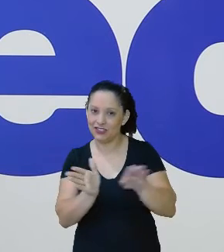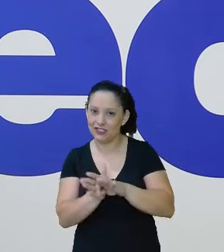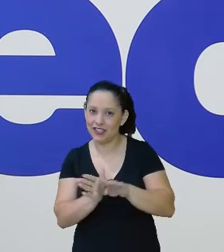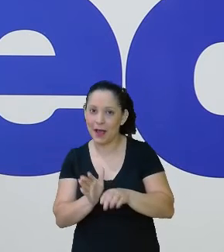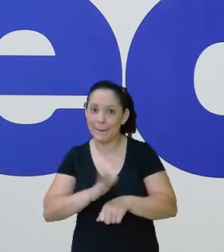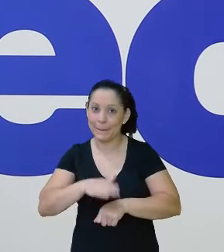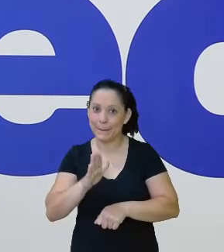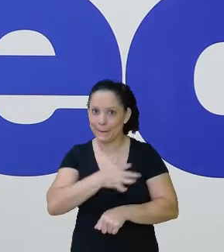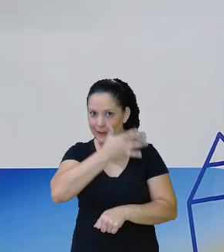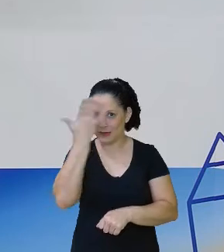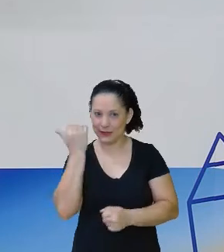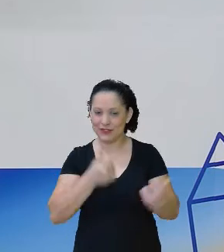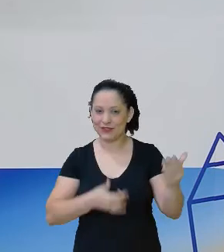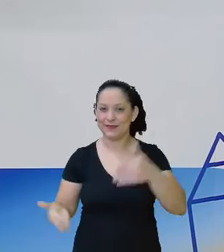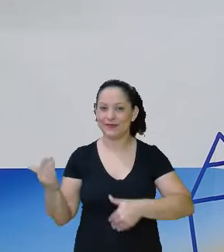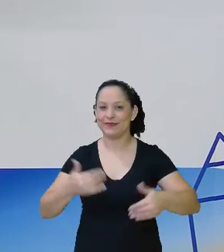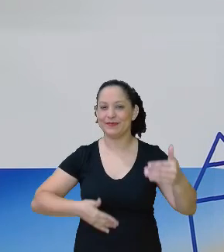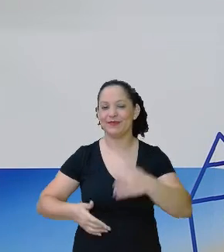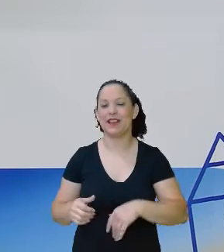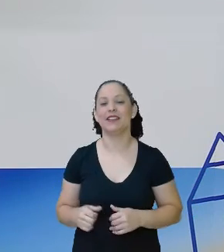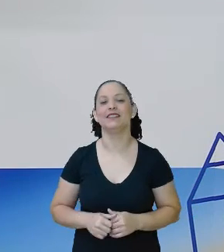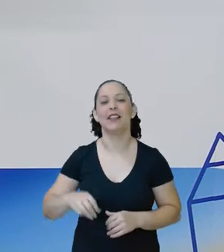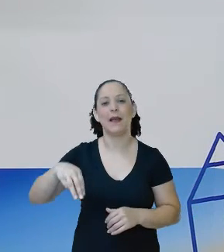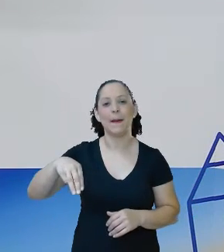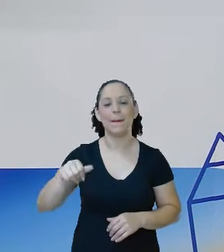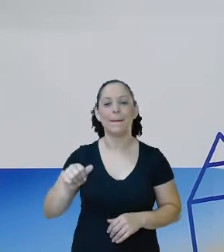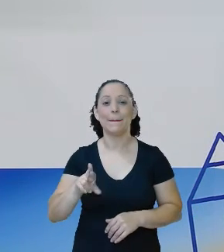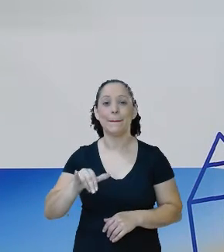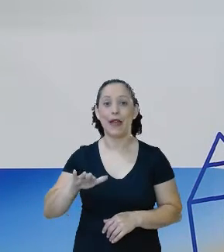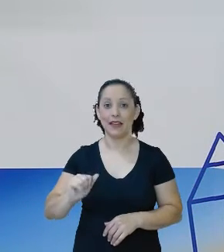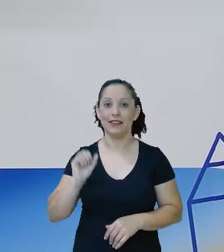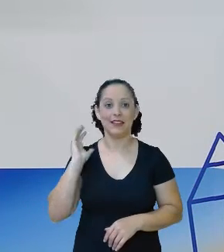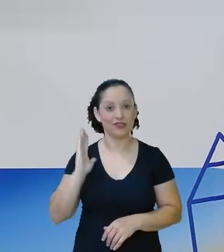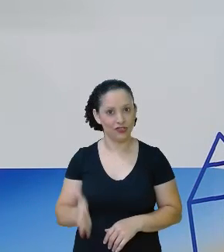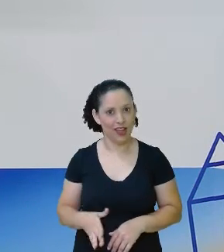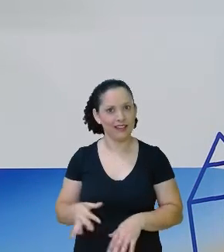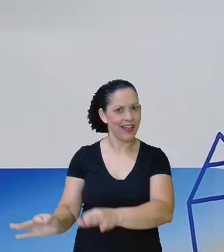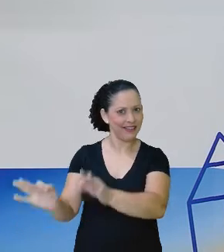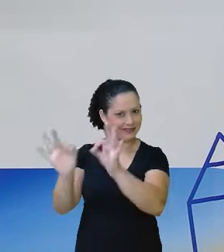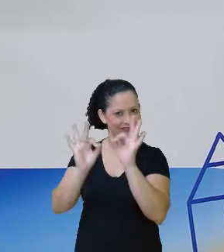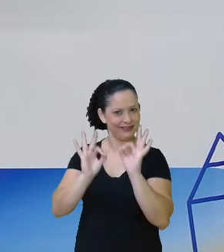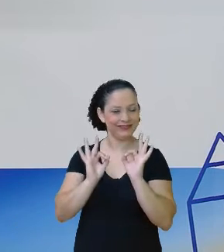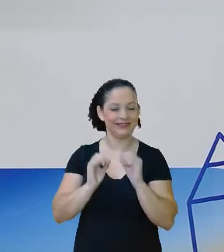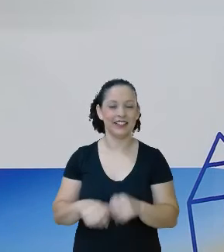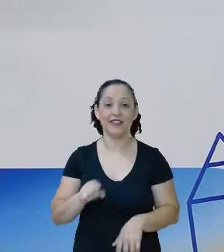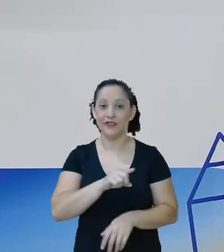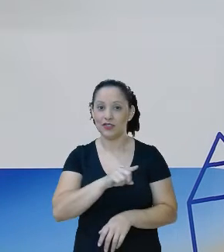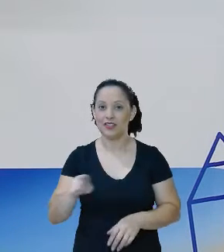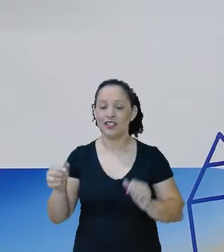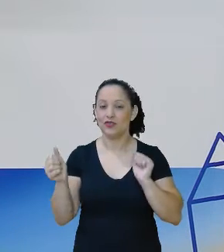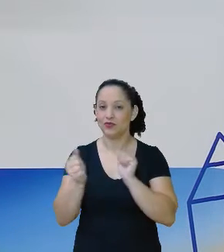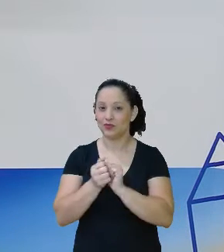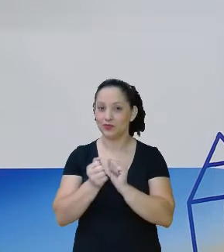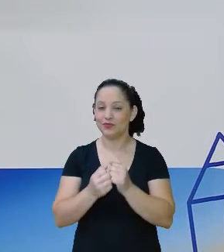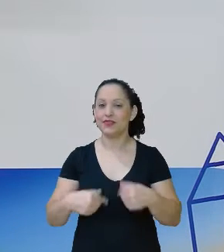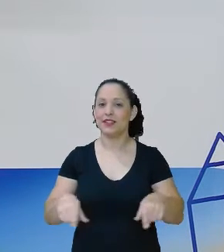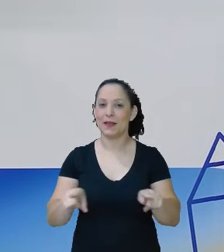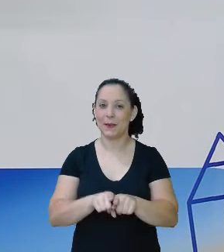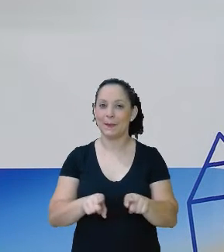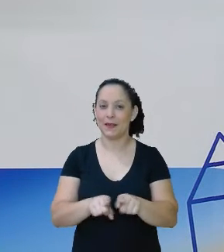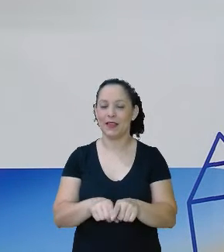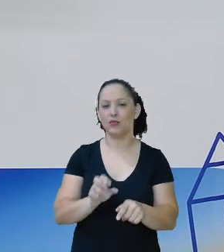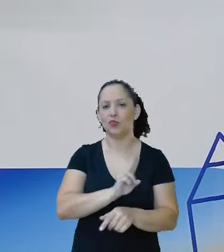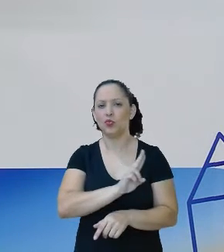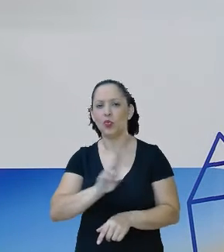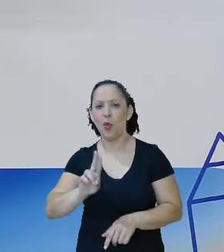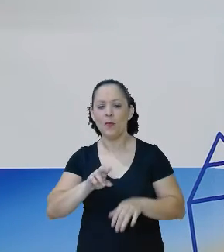aula de hoje ainda. Maria, bom saber que você já está aí. E vocês que estão assistindo junto com Maria aí, coloca o nome